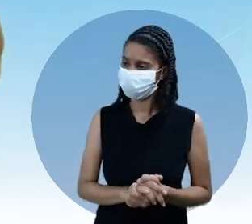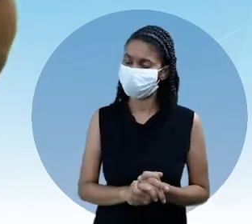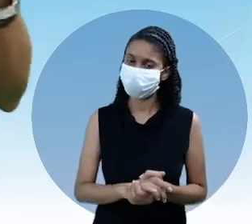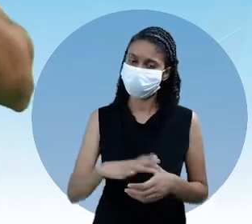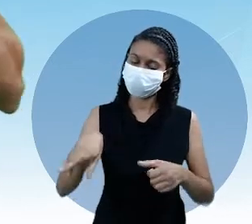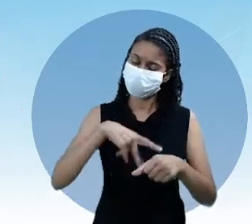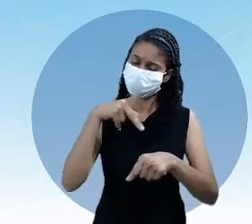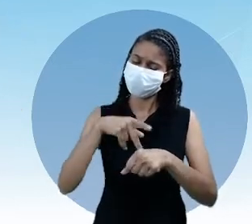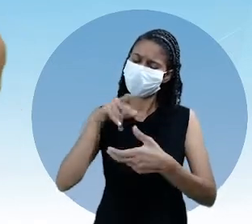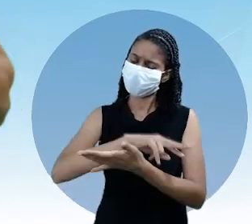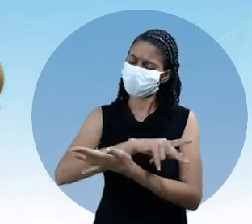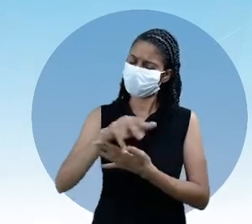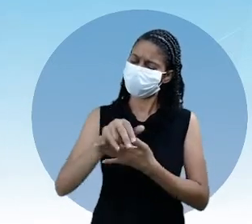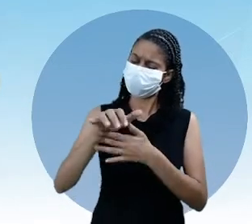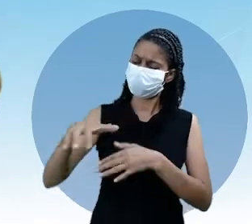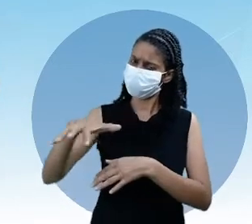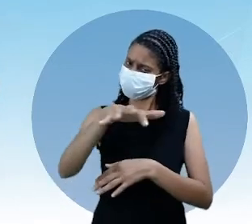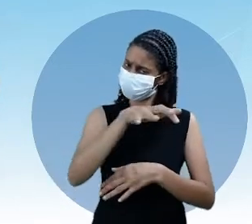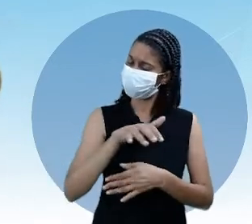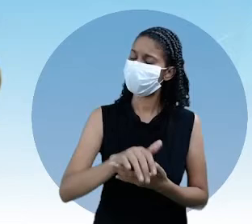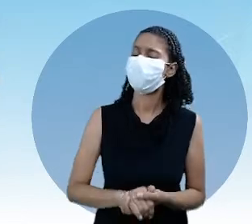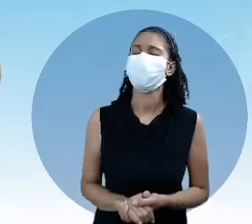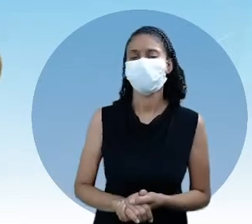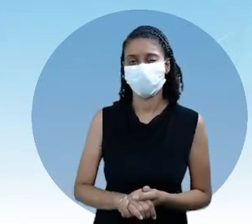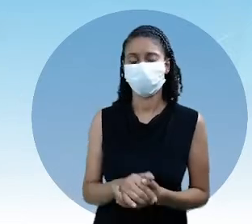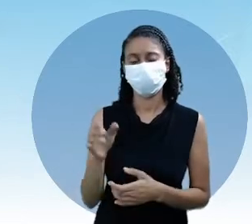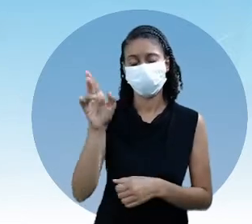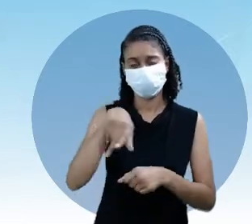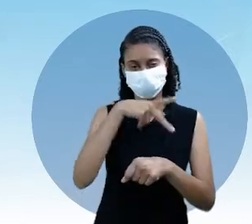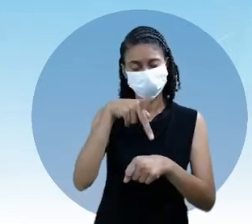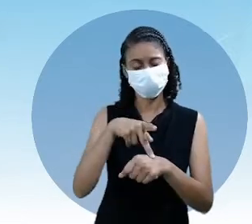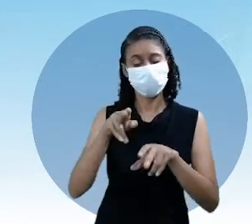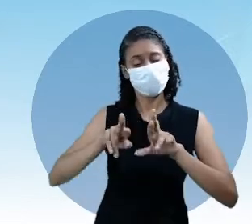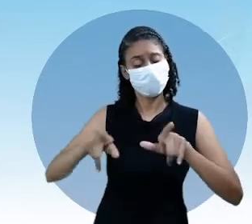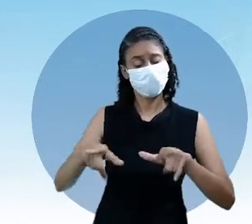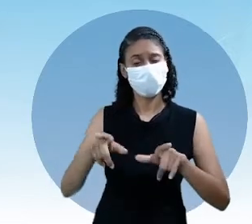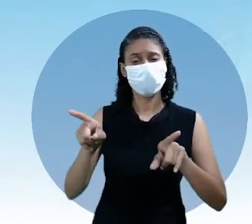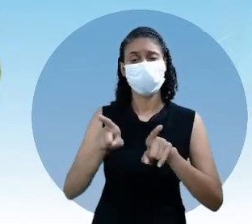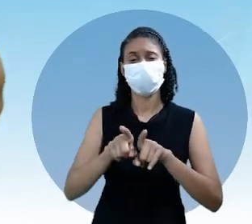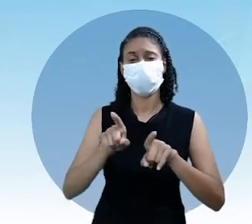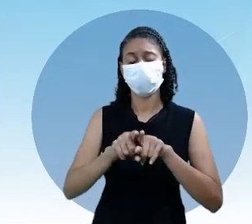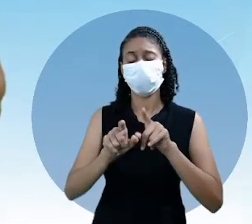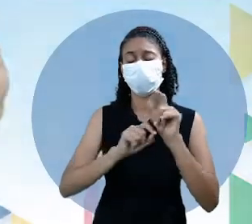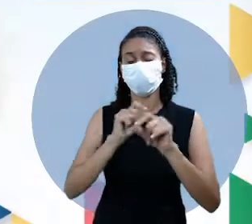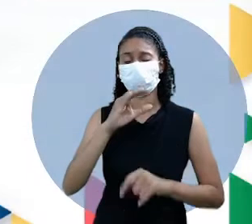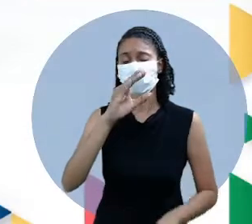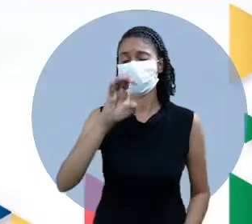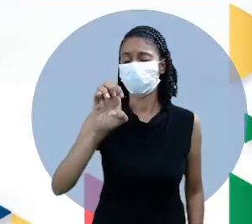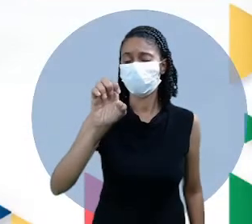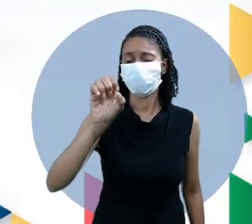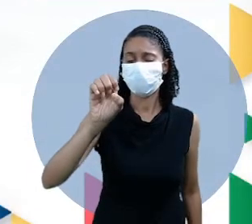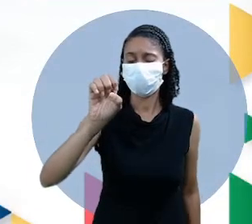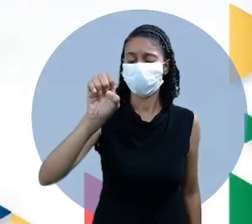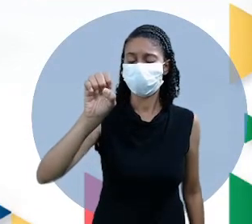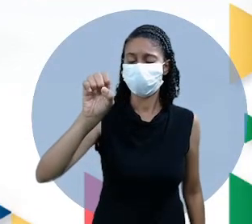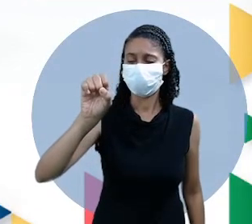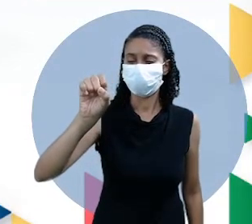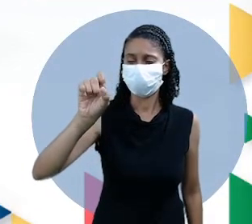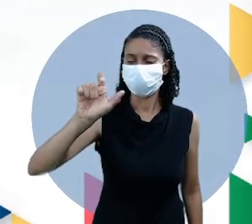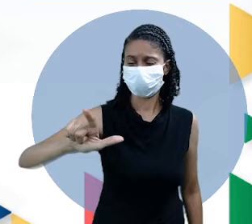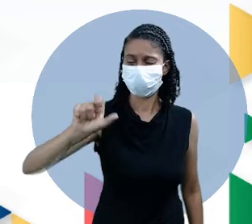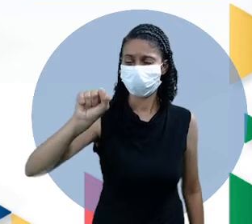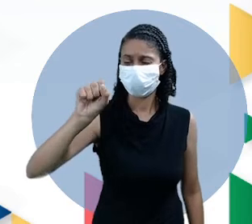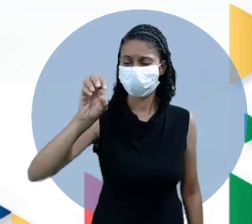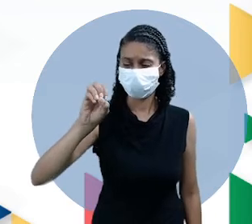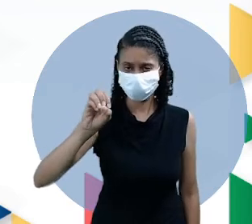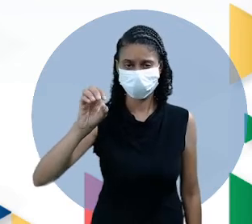em vários setores da nação. E, diferentemente dele, o Celso Furtado, né, que foi o primeiro comandante